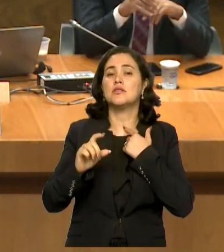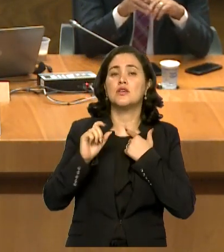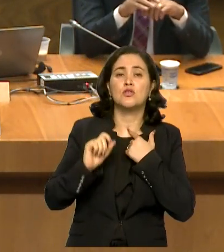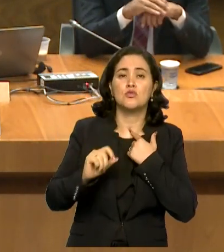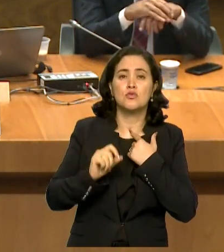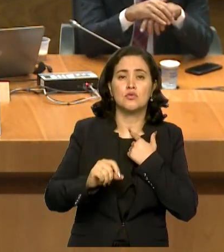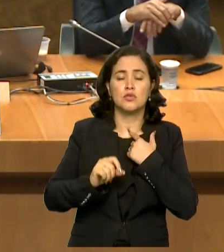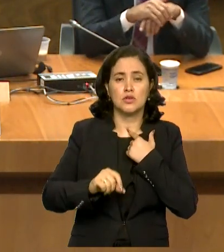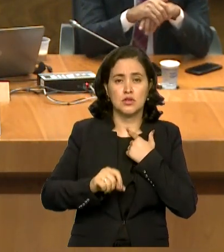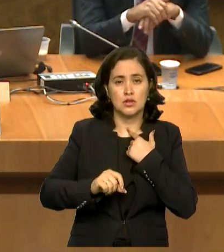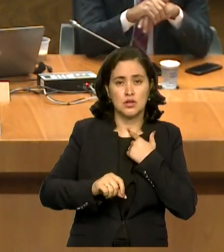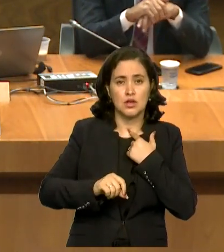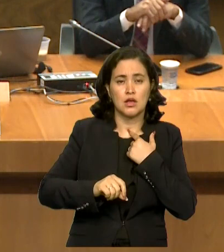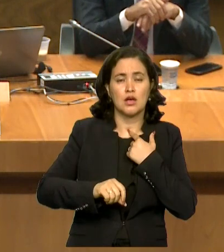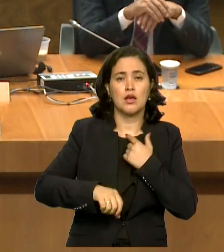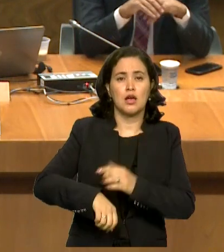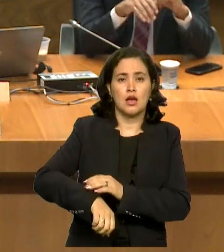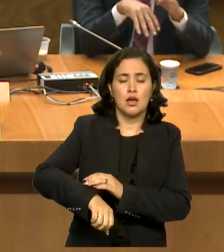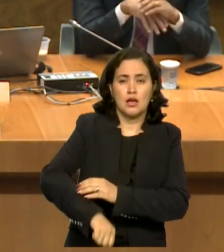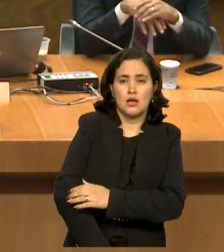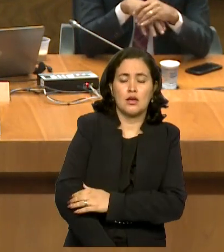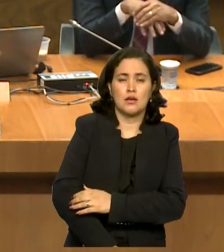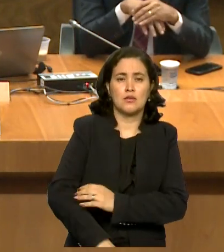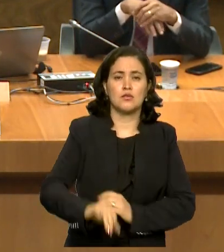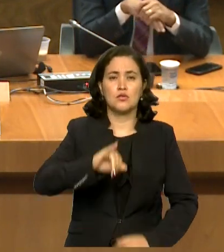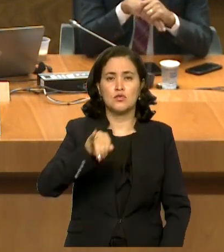Requerimento aprovado.